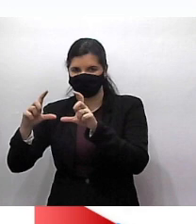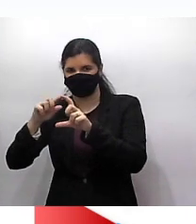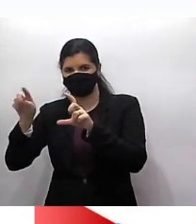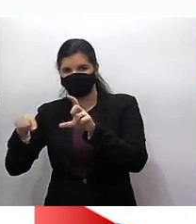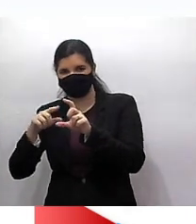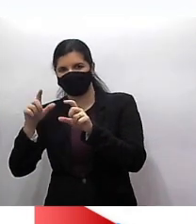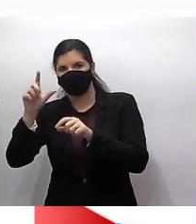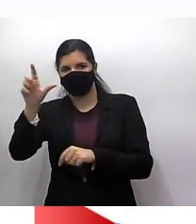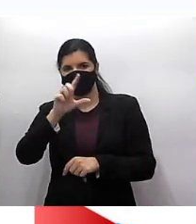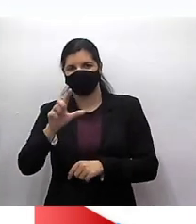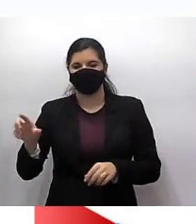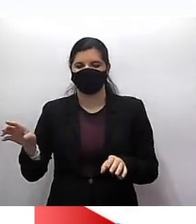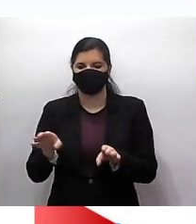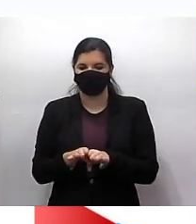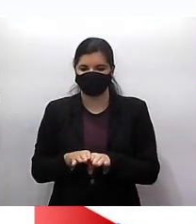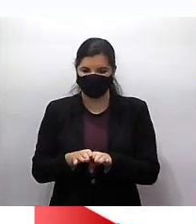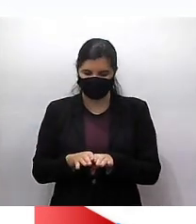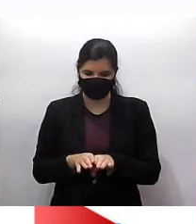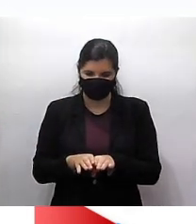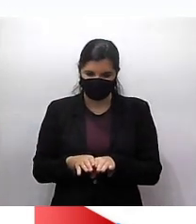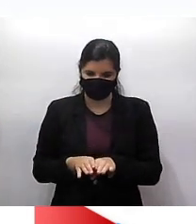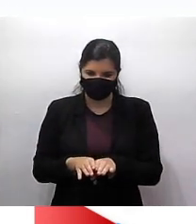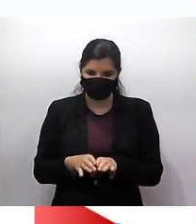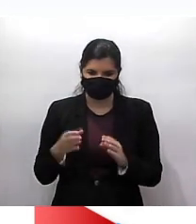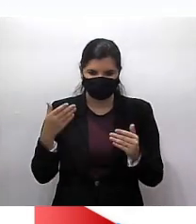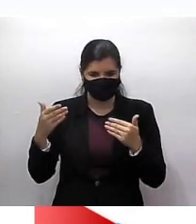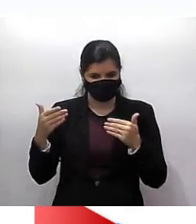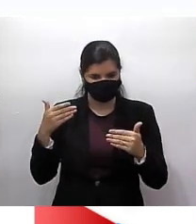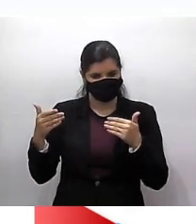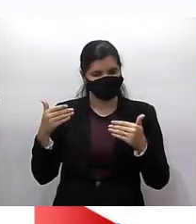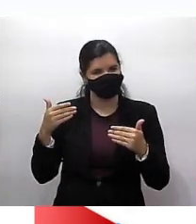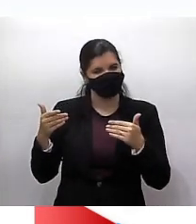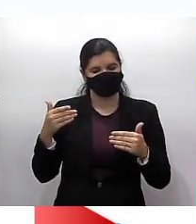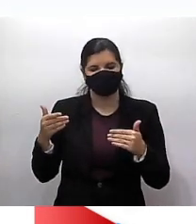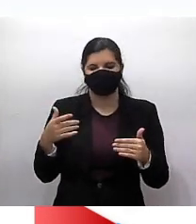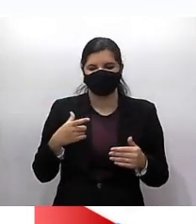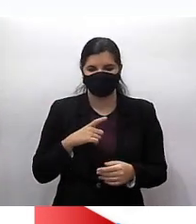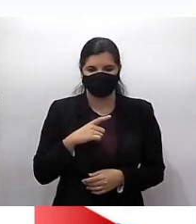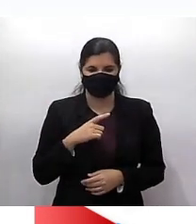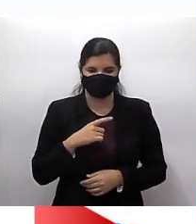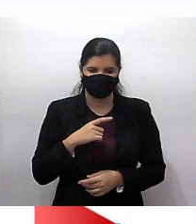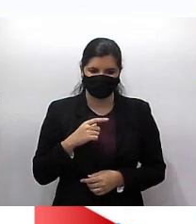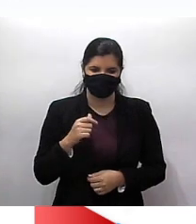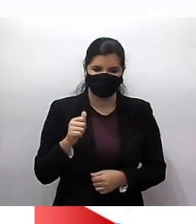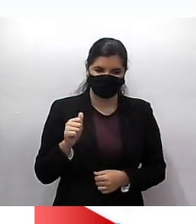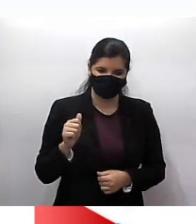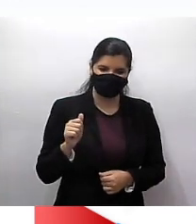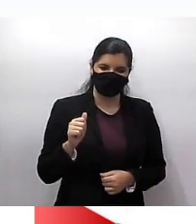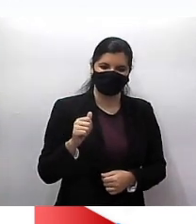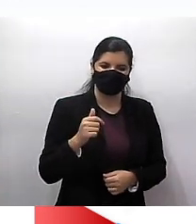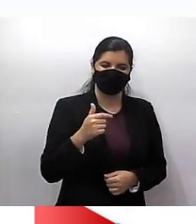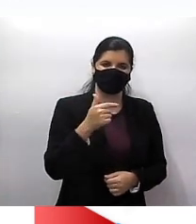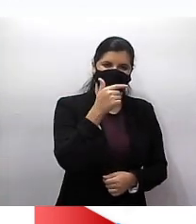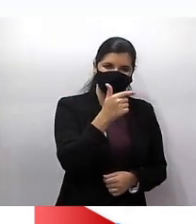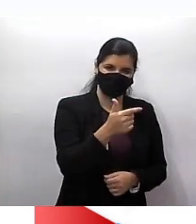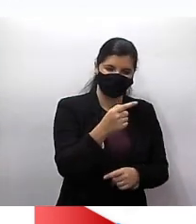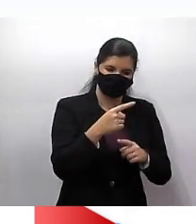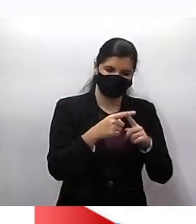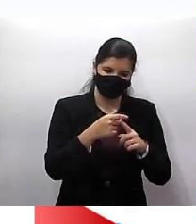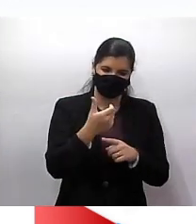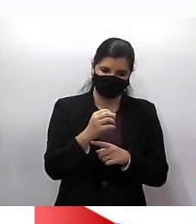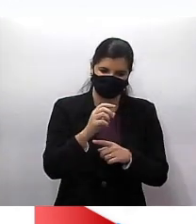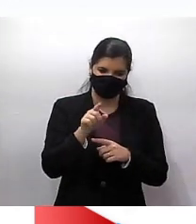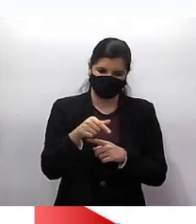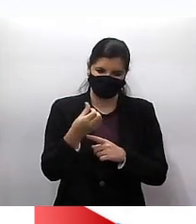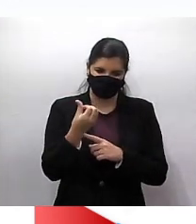Então eu vou ter, para esse perímetro aí, comparado com o quadrado, eu terei no item A, a resposta 2